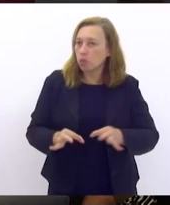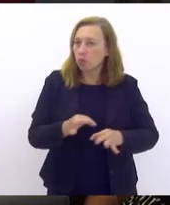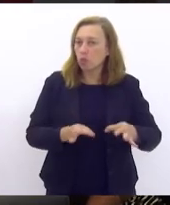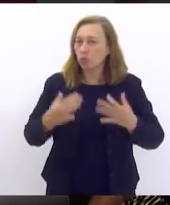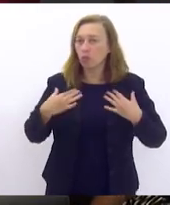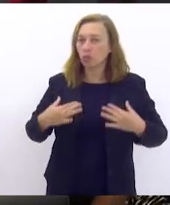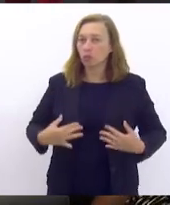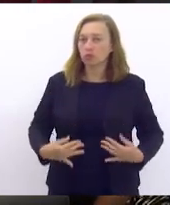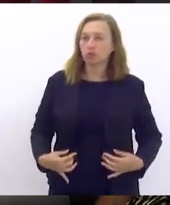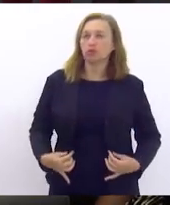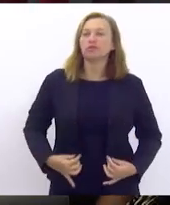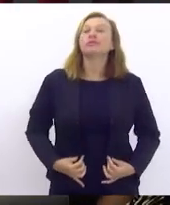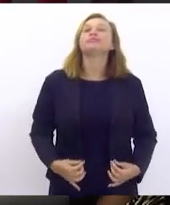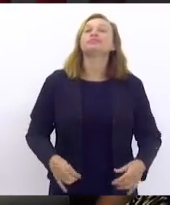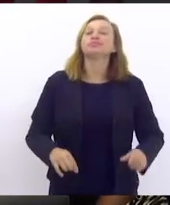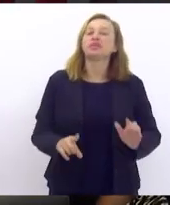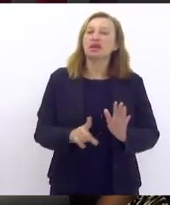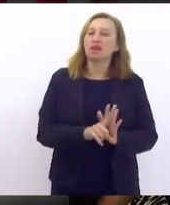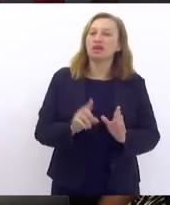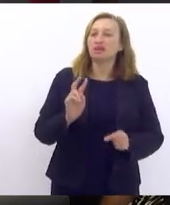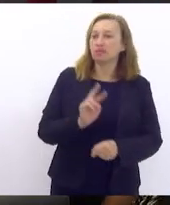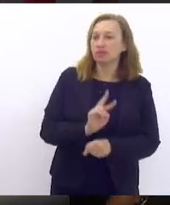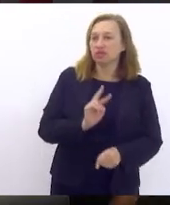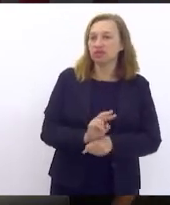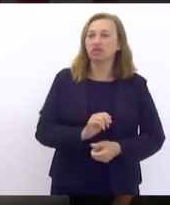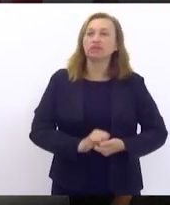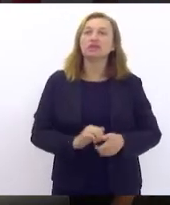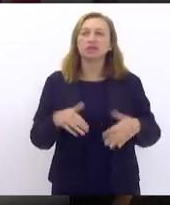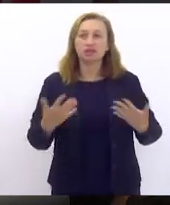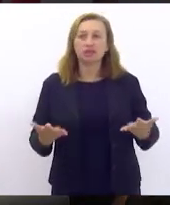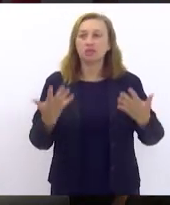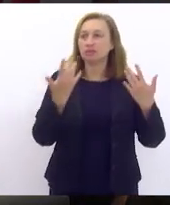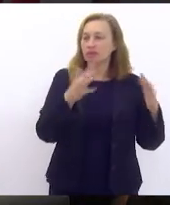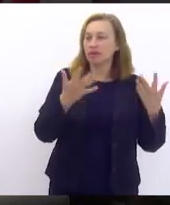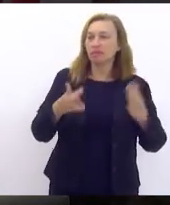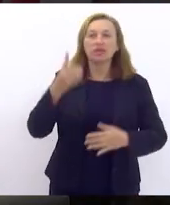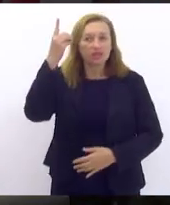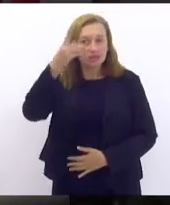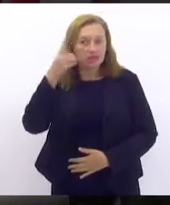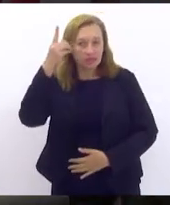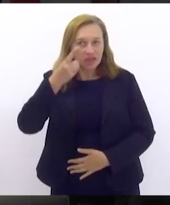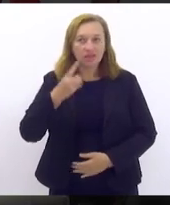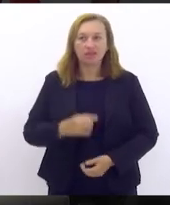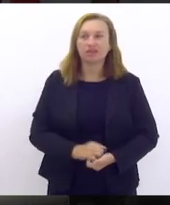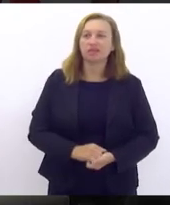ser feito e a lei tenta resguardar isso. Então, parabéns, deputada, pela